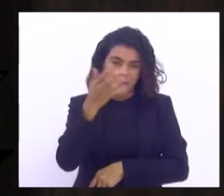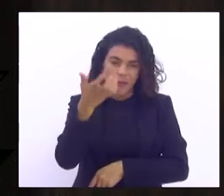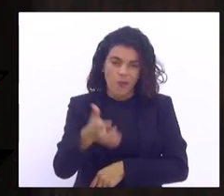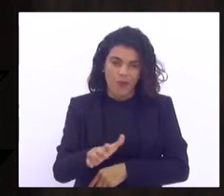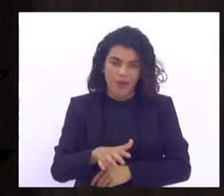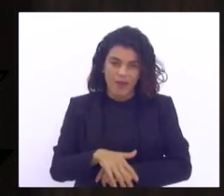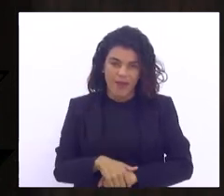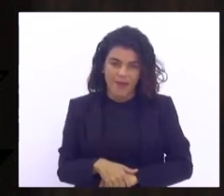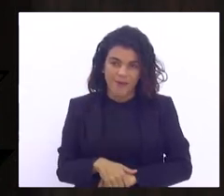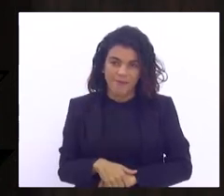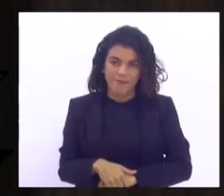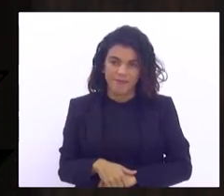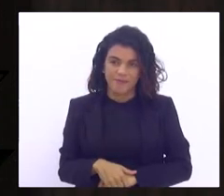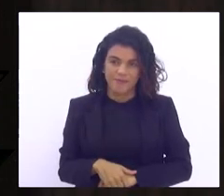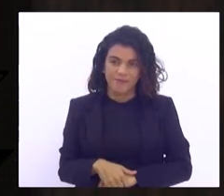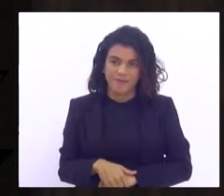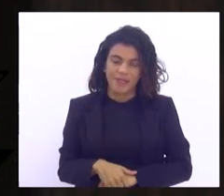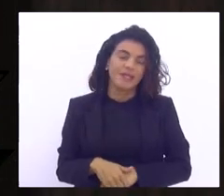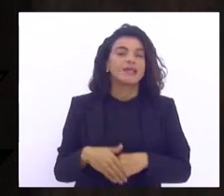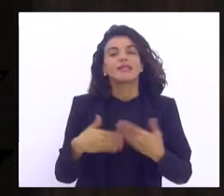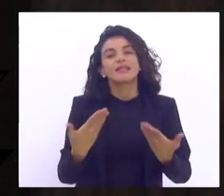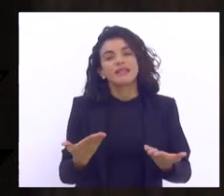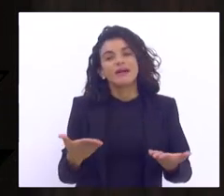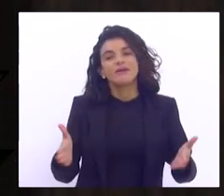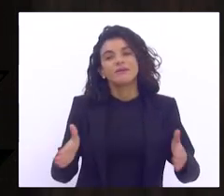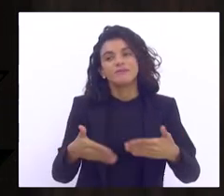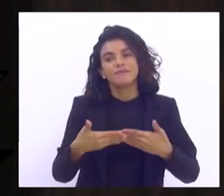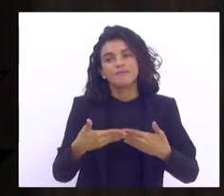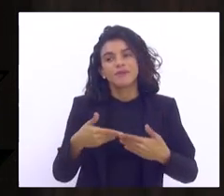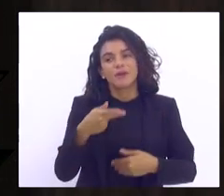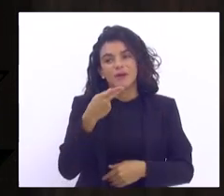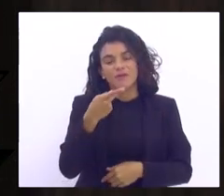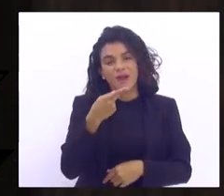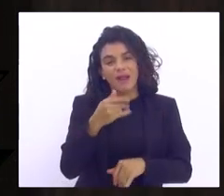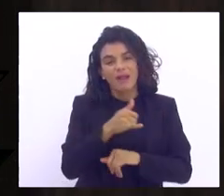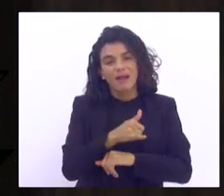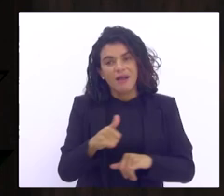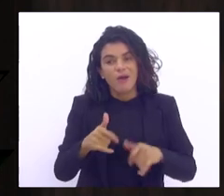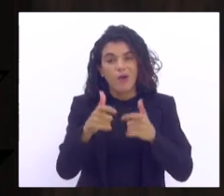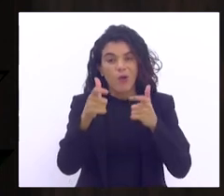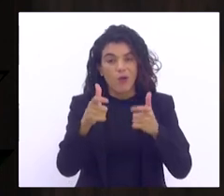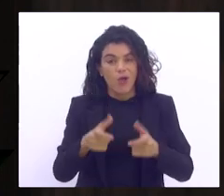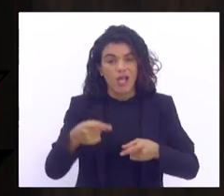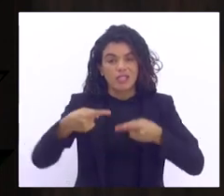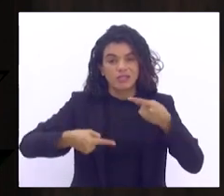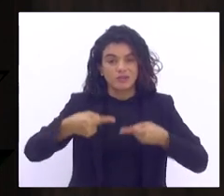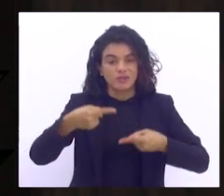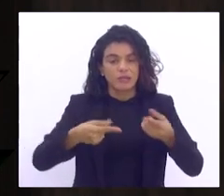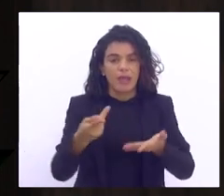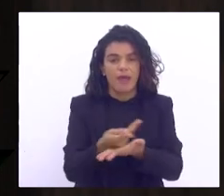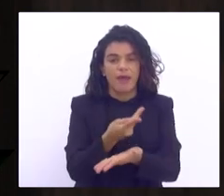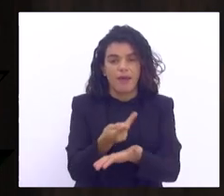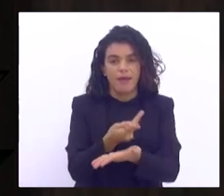para a terra de Santa Cruz. E, para finalizar, eu preciso dizer que o local da discussão está